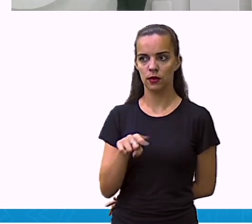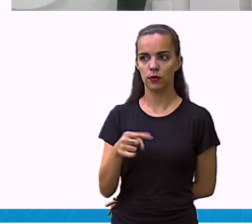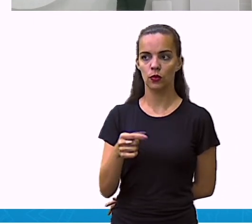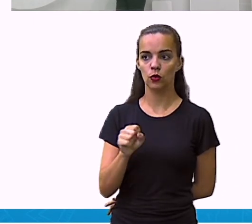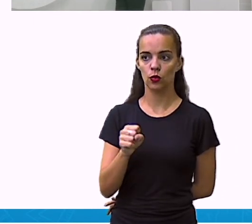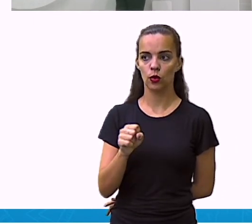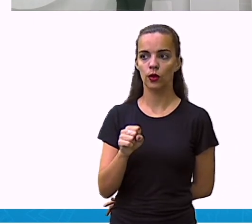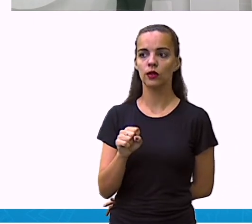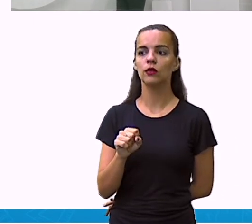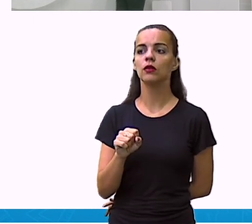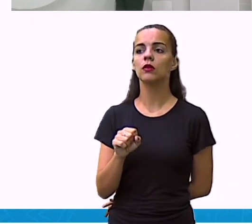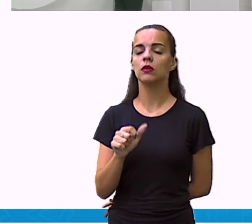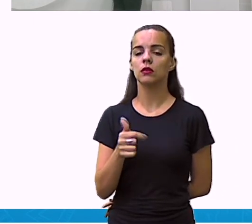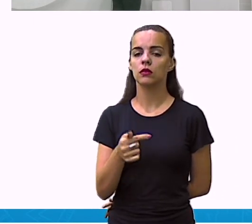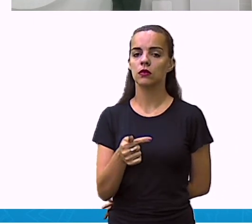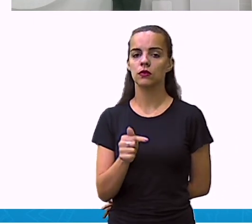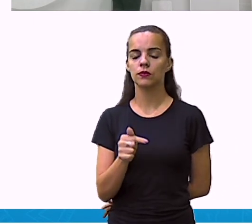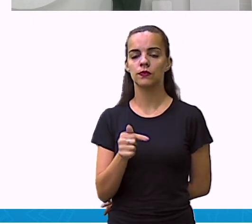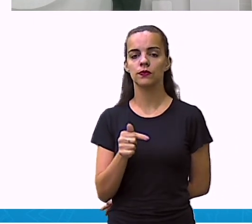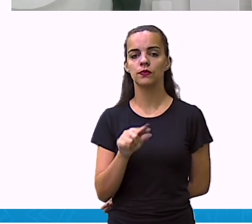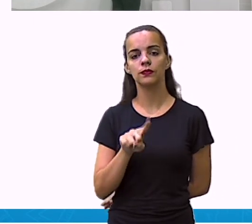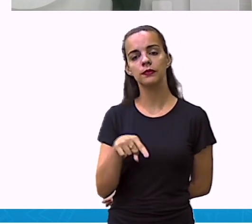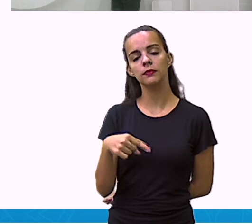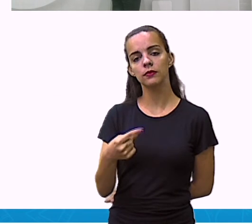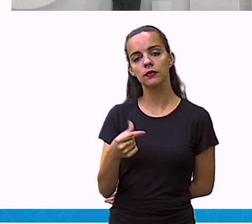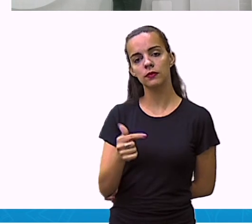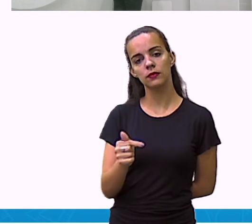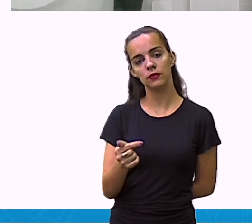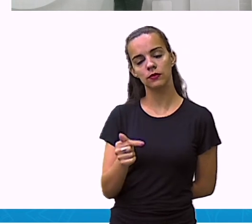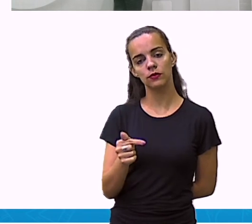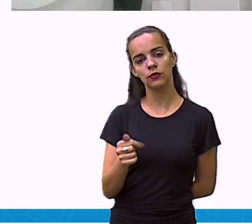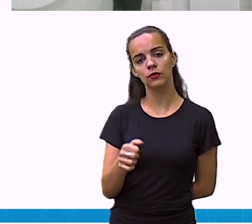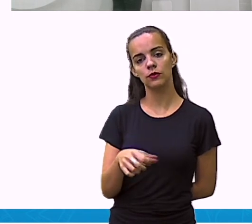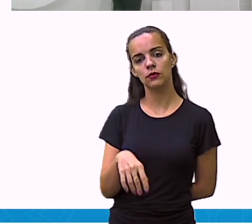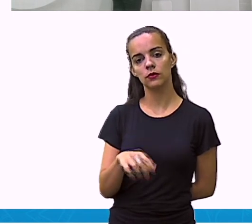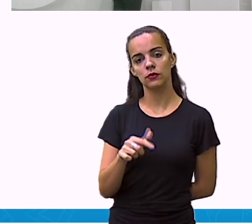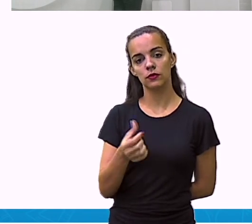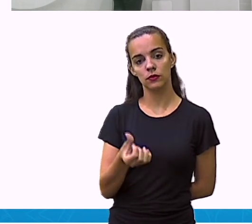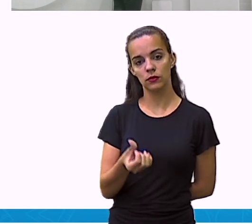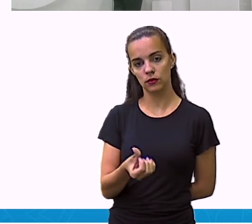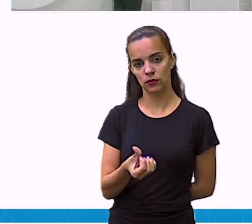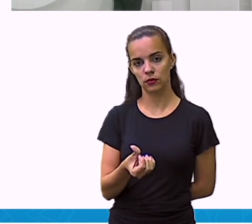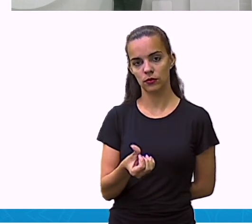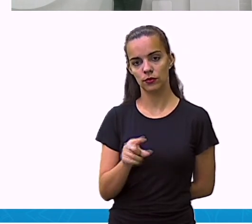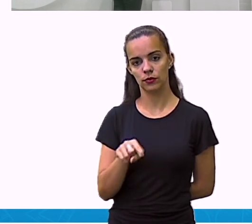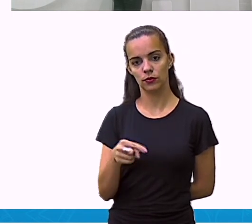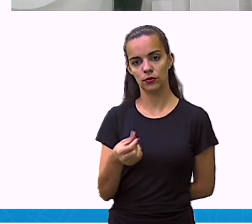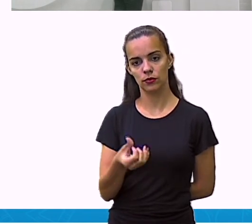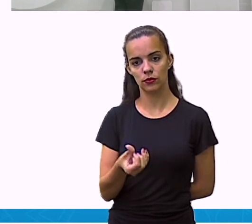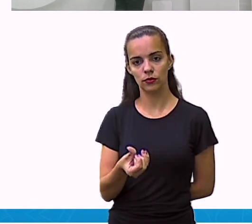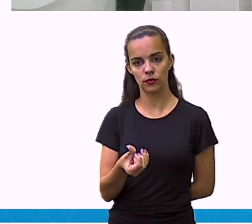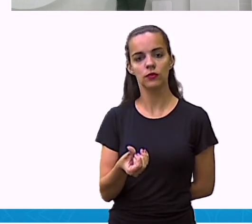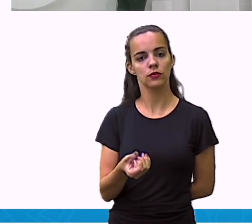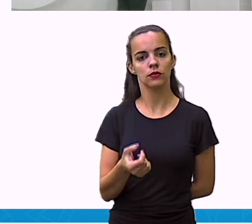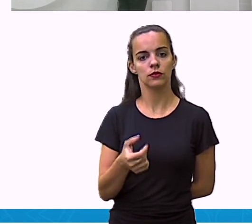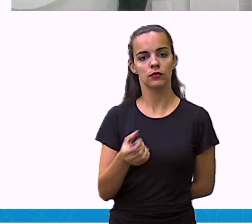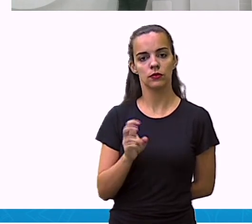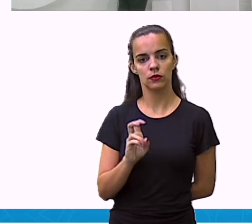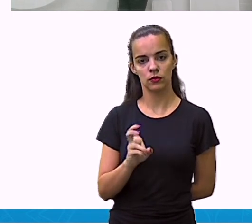8, o 7. Antes do 7, o 6. Antes do